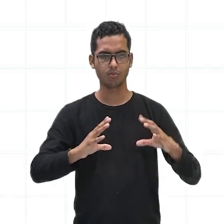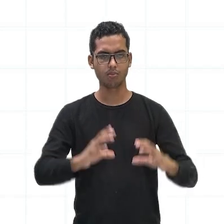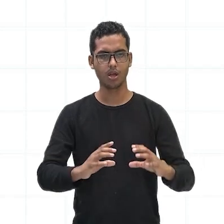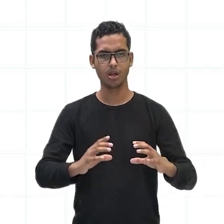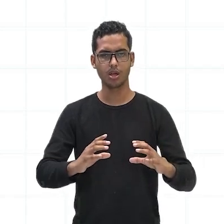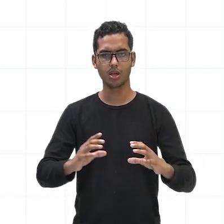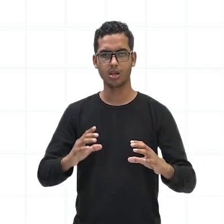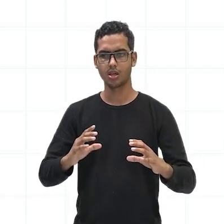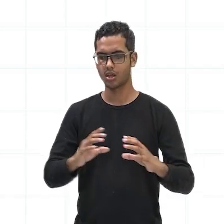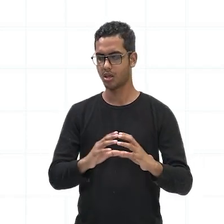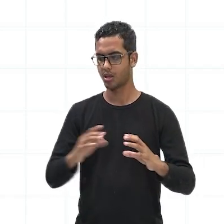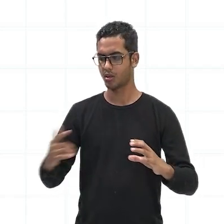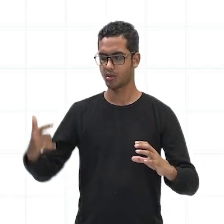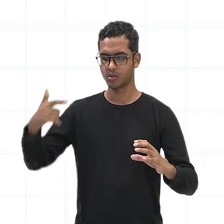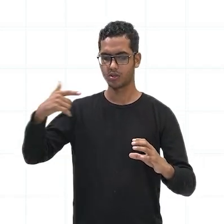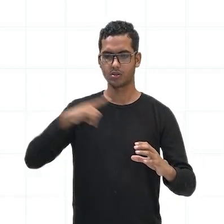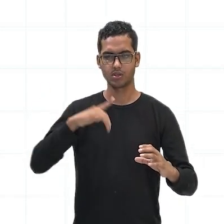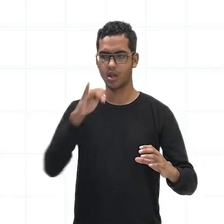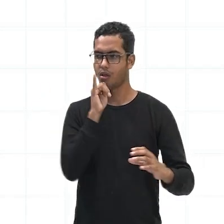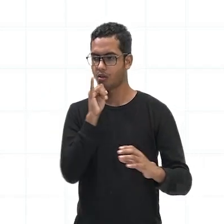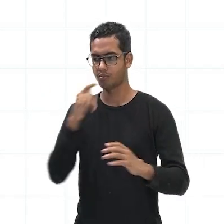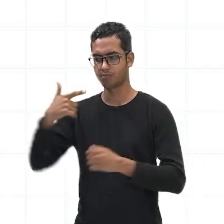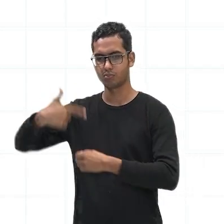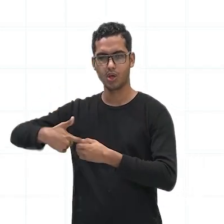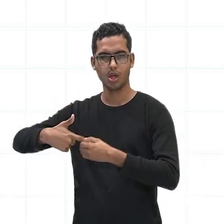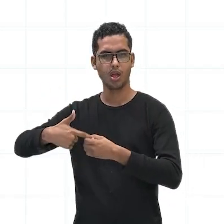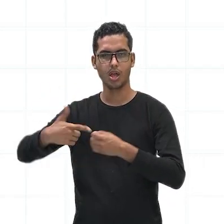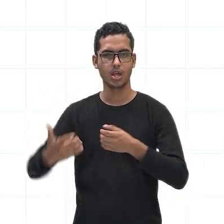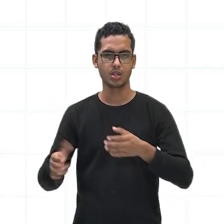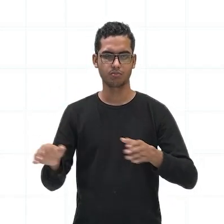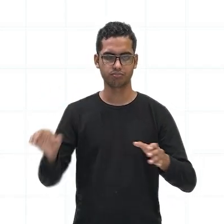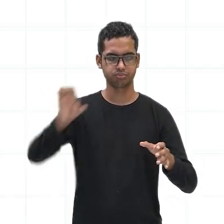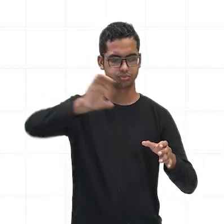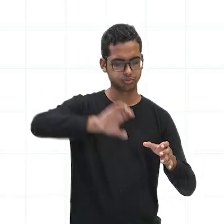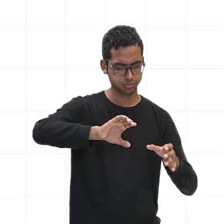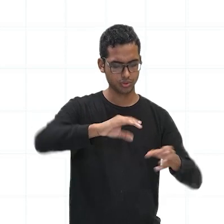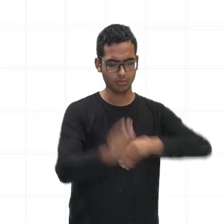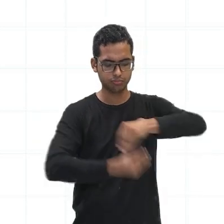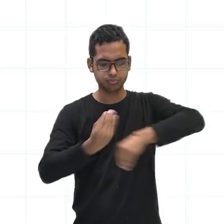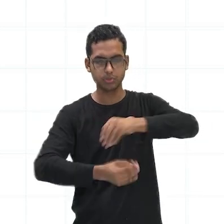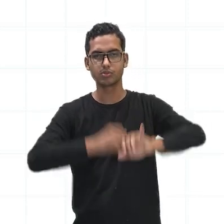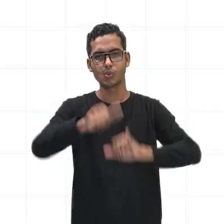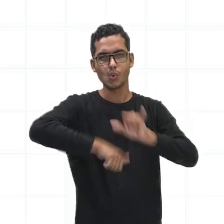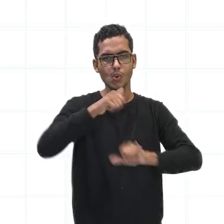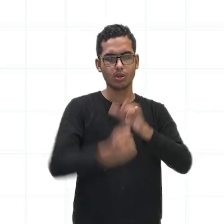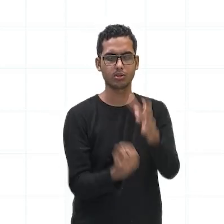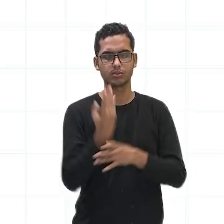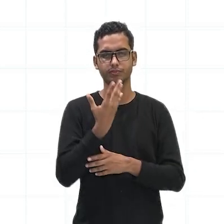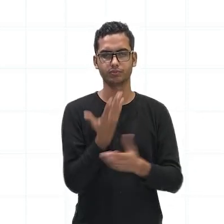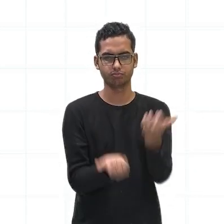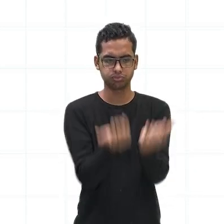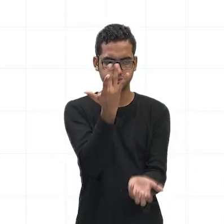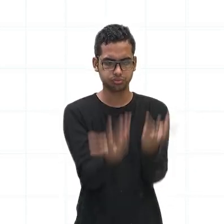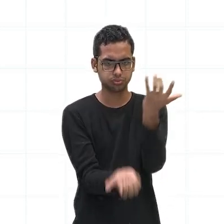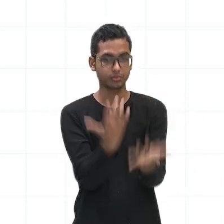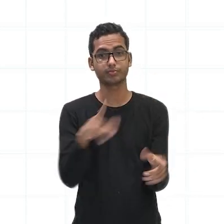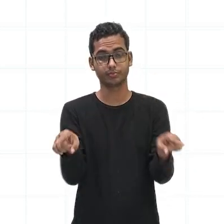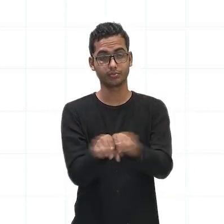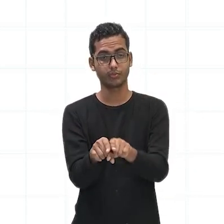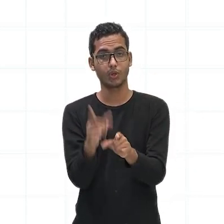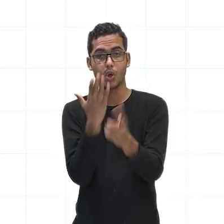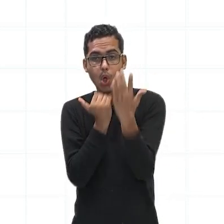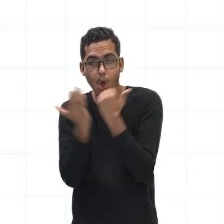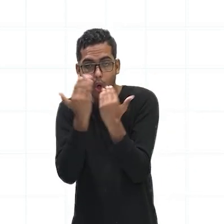o oxigênio, né? Produzindo ali o fogo, por exemplo. E também a partir dos alimentos, né? Nos alimentos que a gente vai consumir